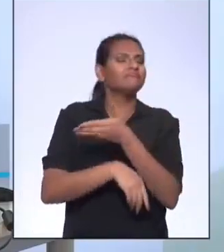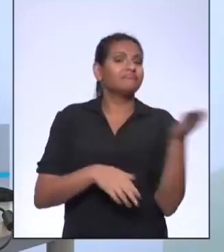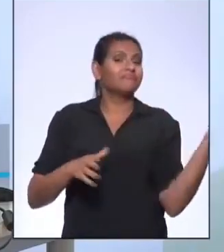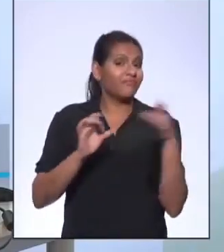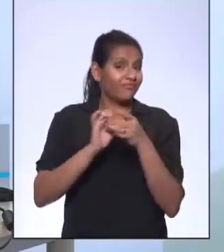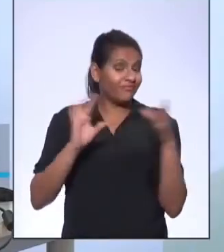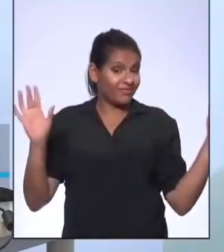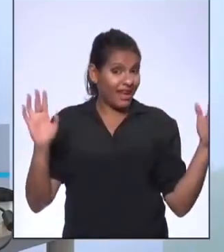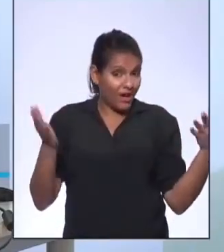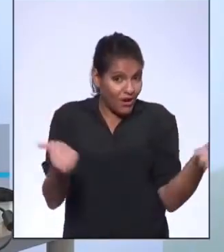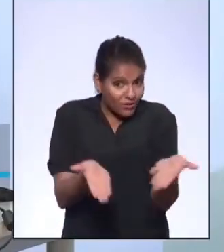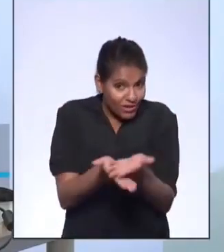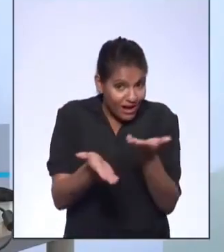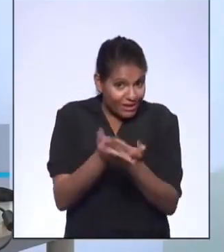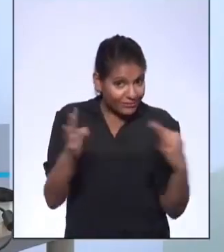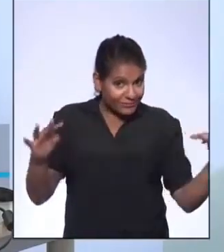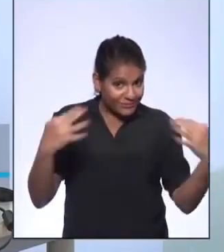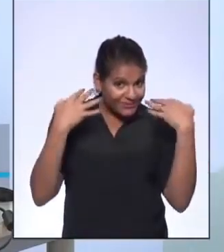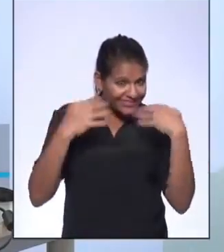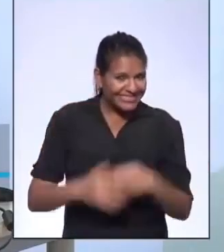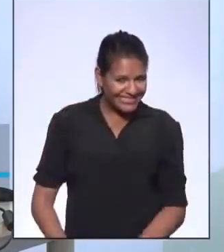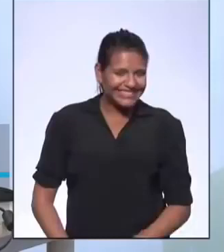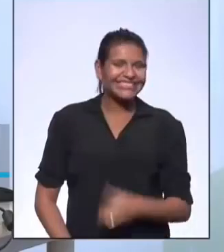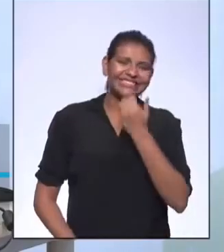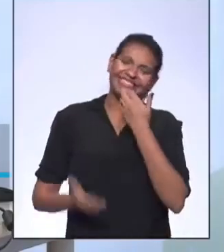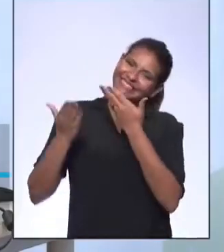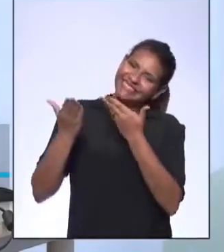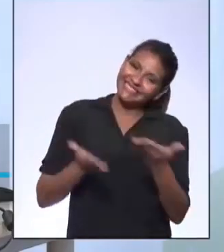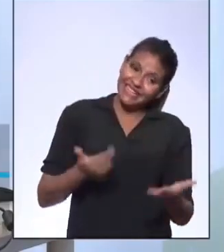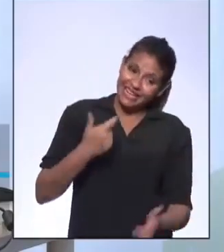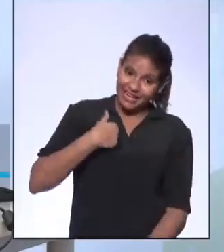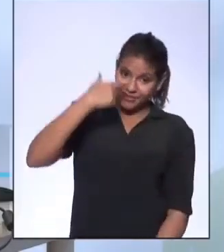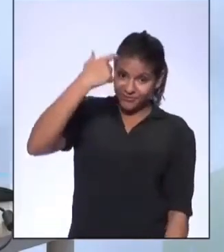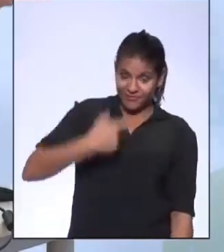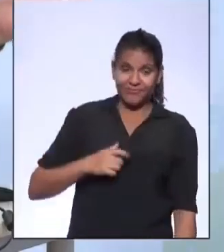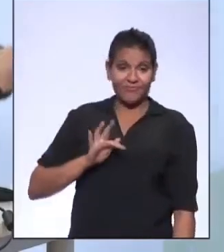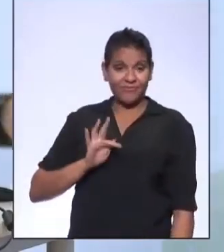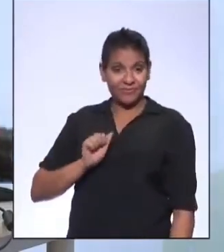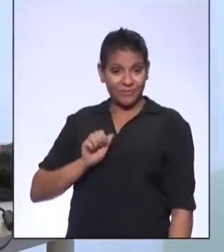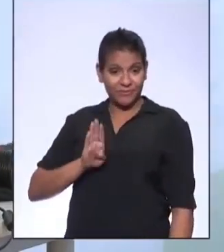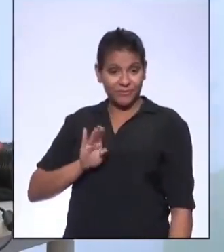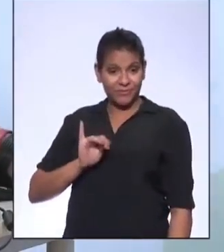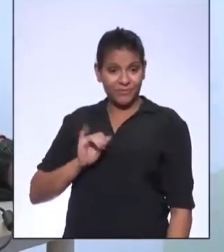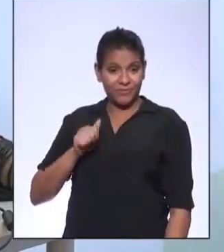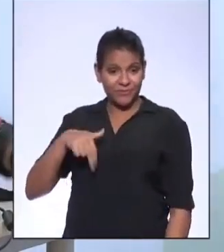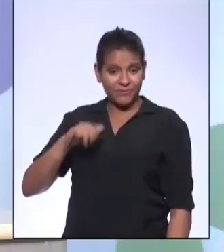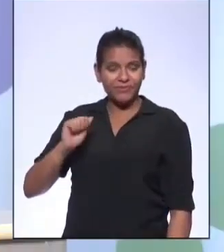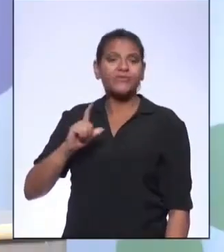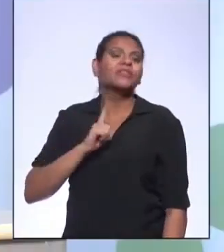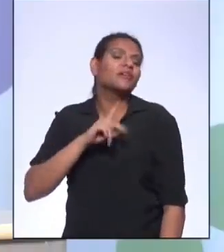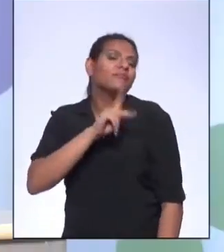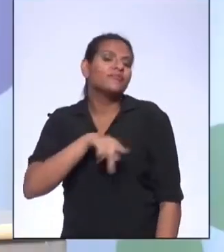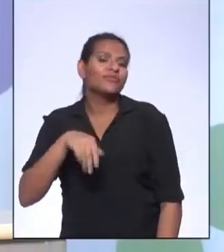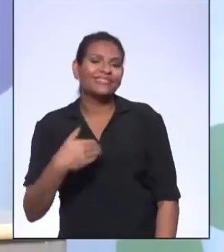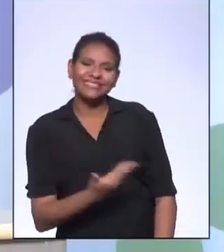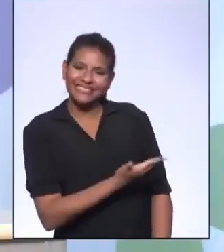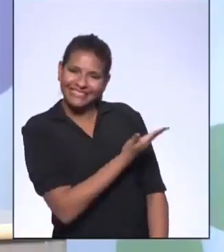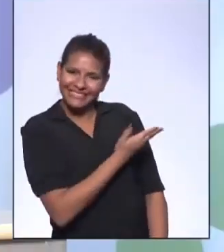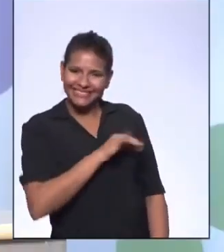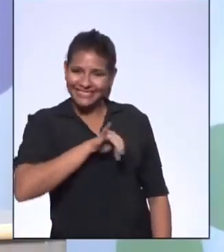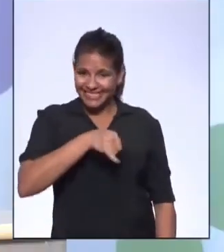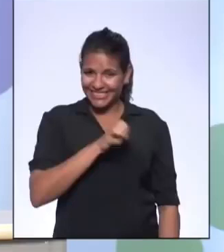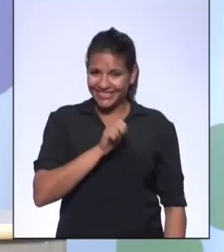muito bem-vindos, né? Hoje estou aqui, eu, Fabiana, como mediadora, e temos aqui a professora Jennifer para dar a nossa aula de sociologia